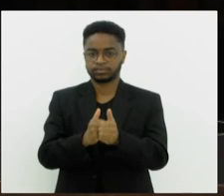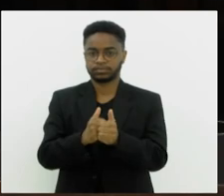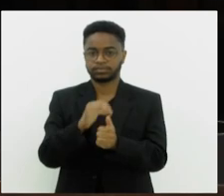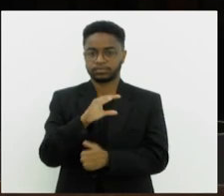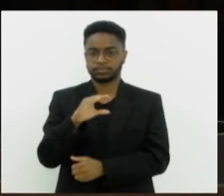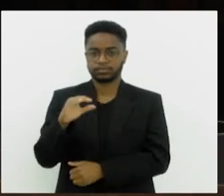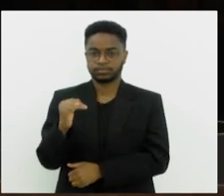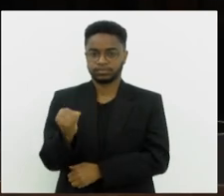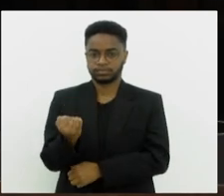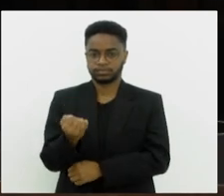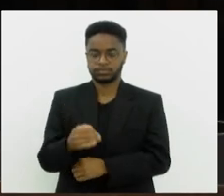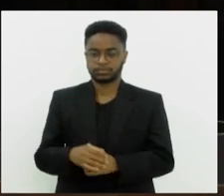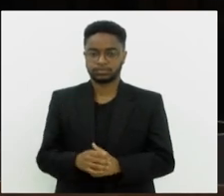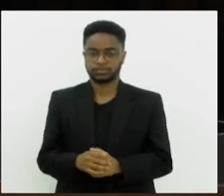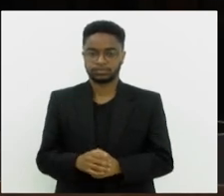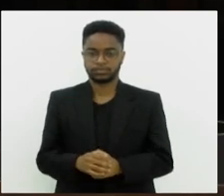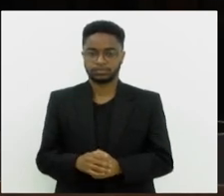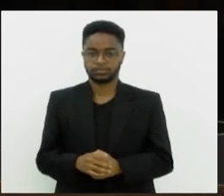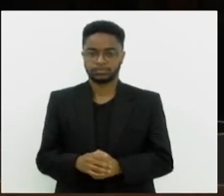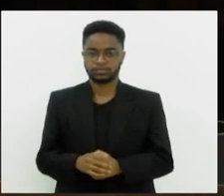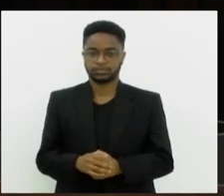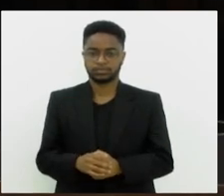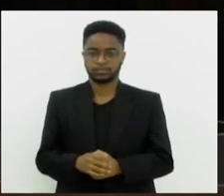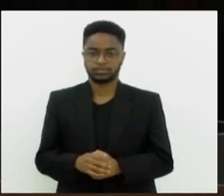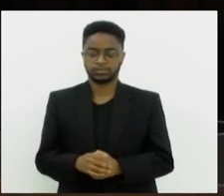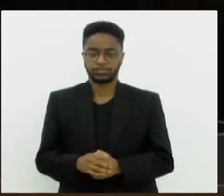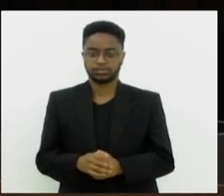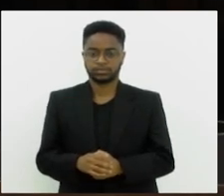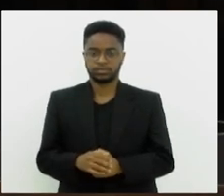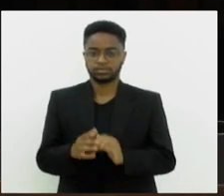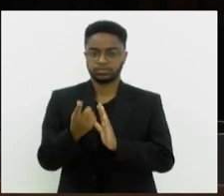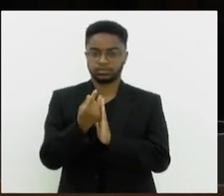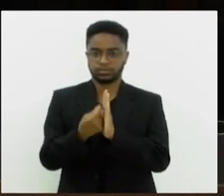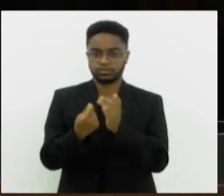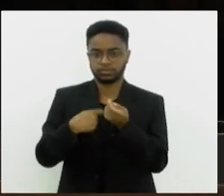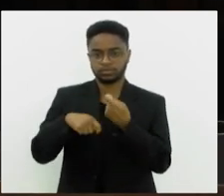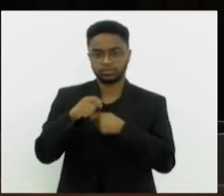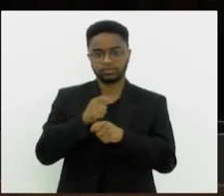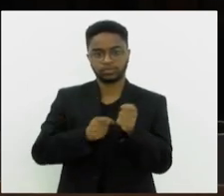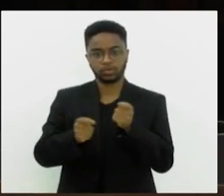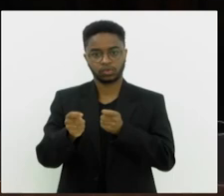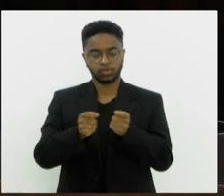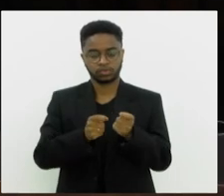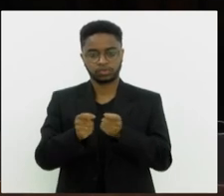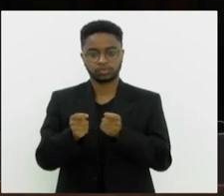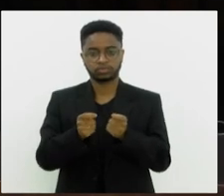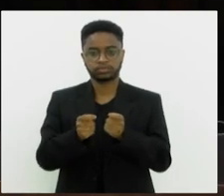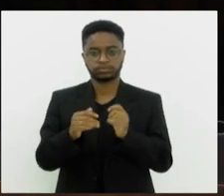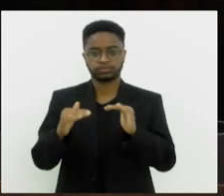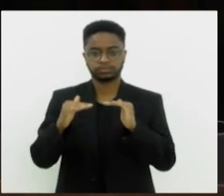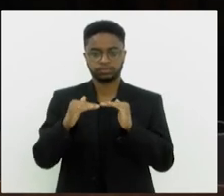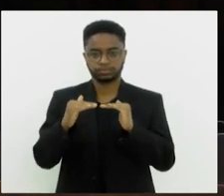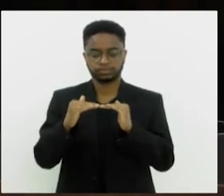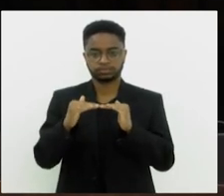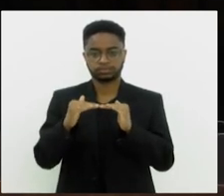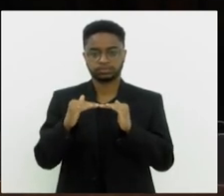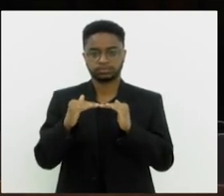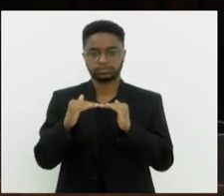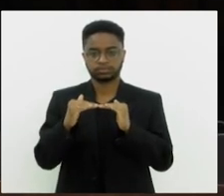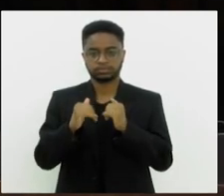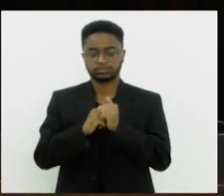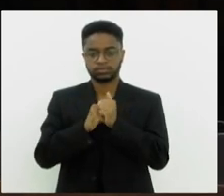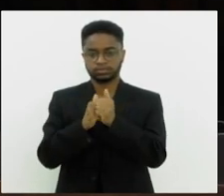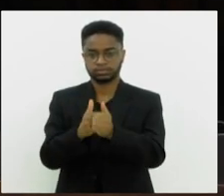Comissão de Constituição e Justiça, e de Orçamento, Finança, Fiscalização Financeira e Controle favorável, com